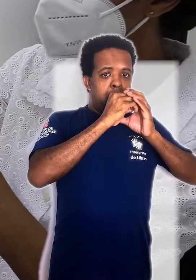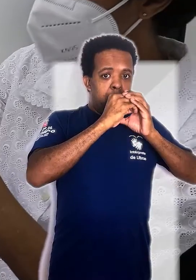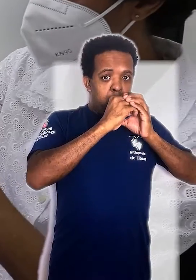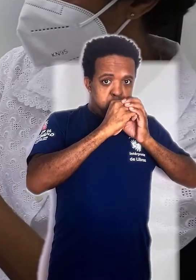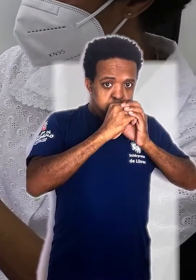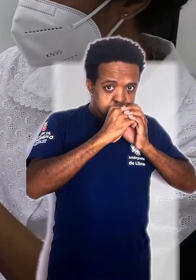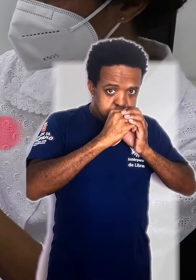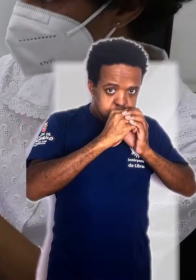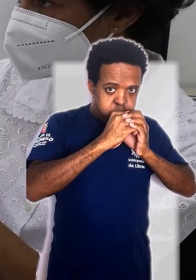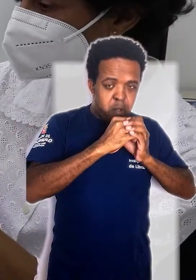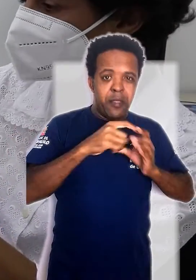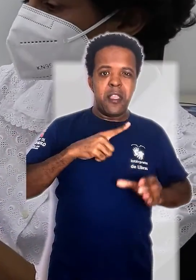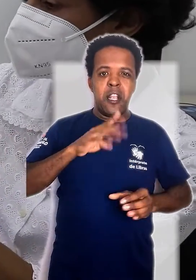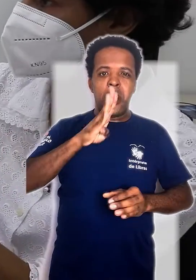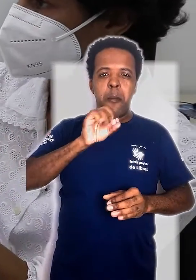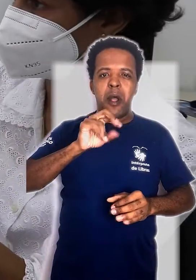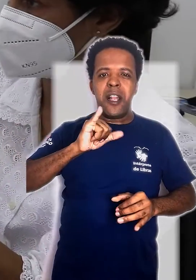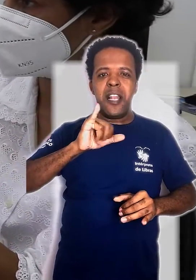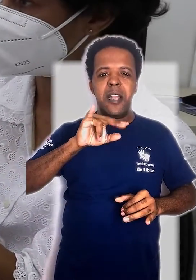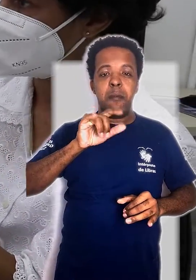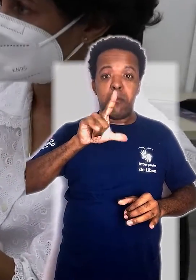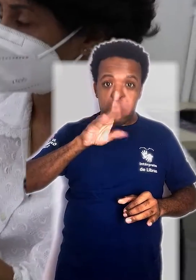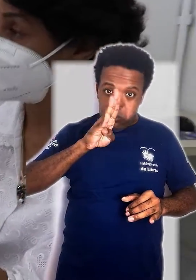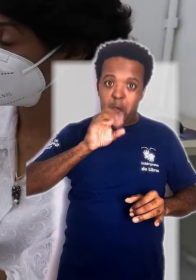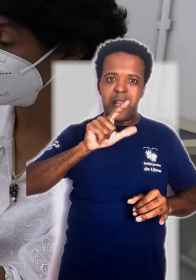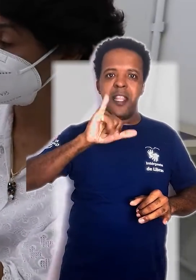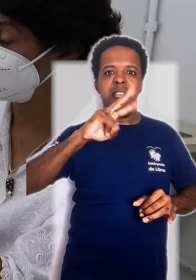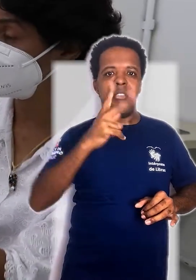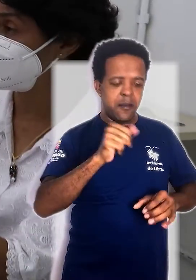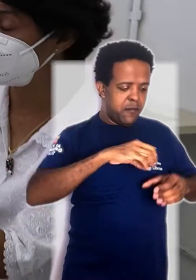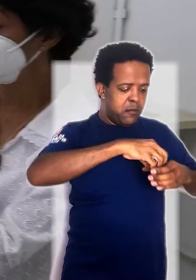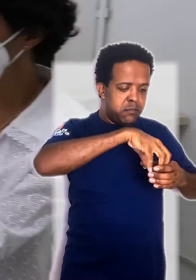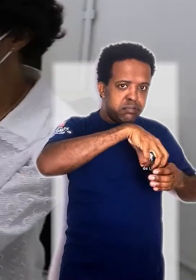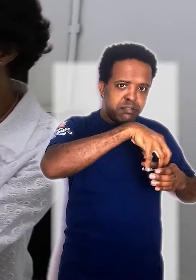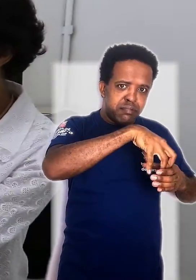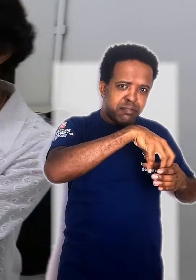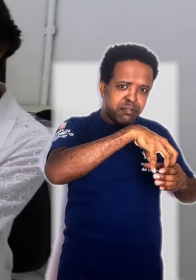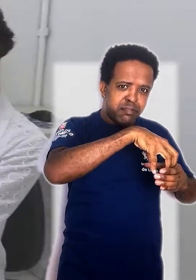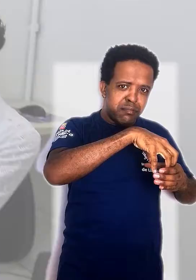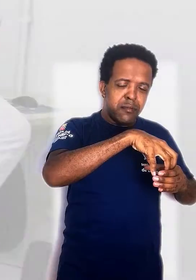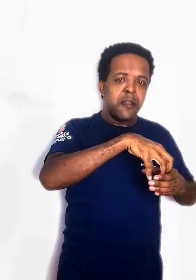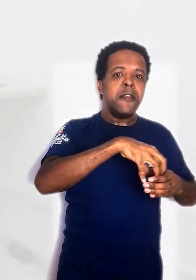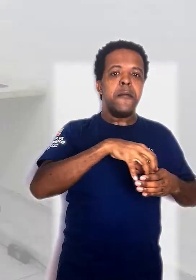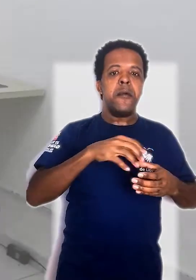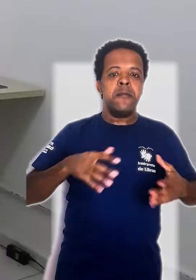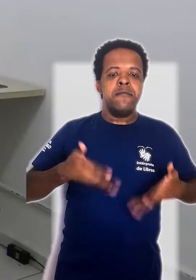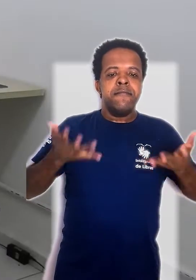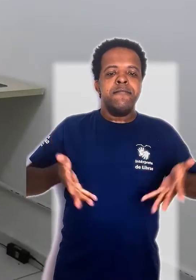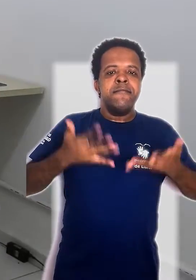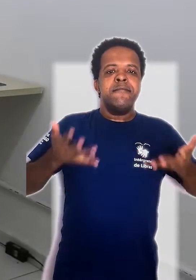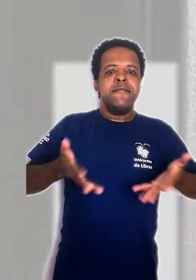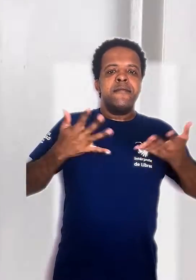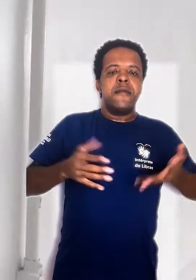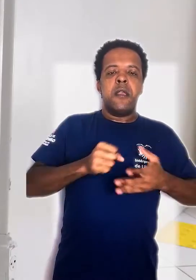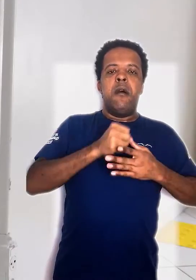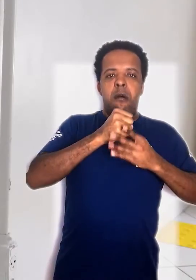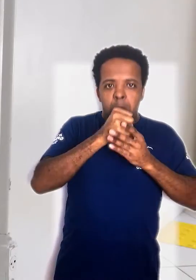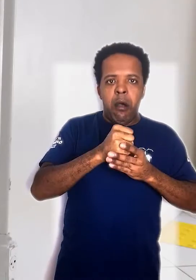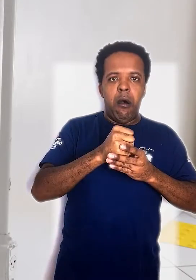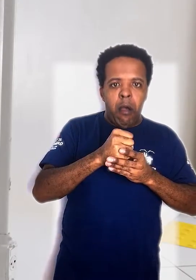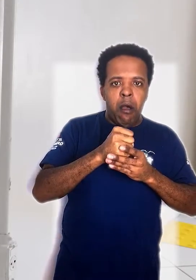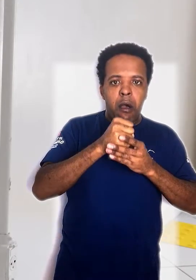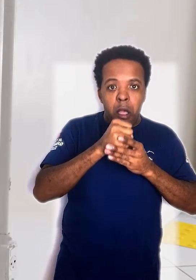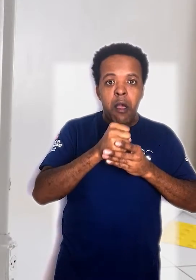sopra o ar aqui dentro, existe uma esfera que vibra, fazendo o quê? Estimulando